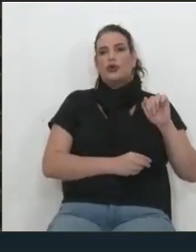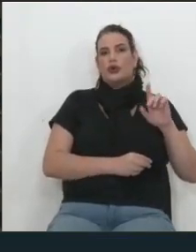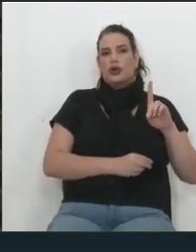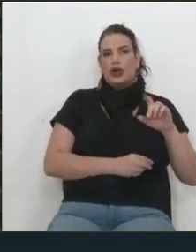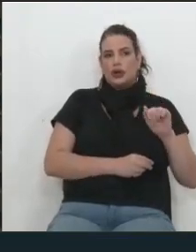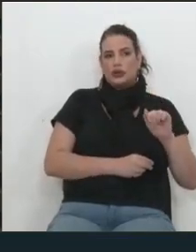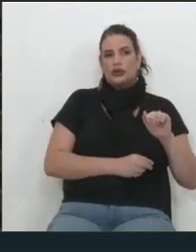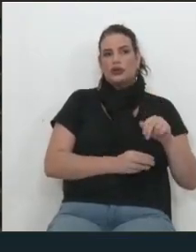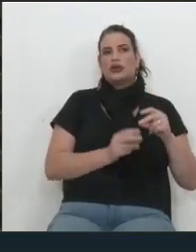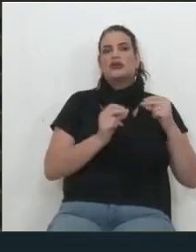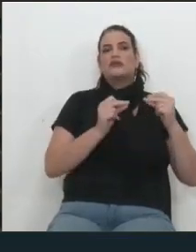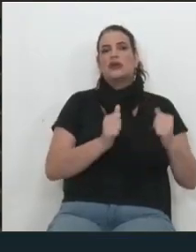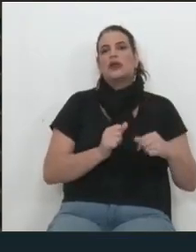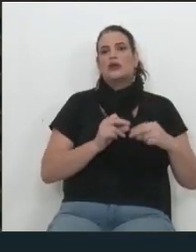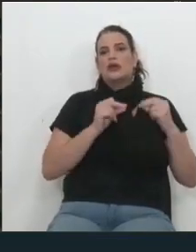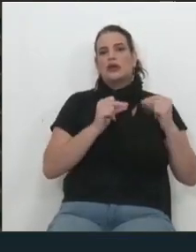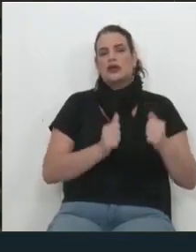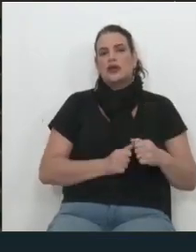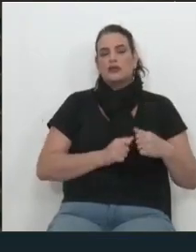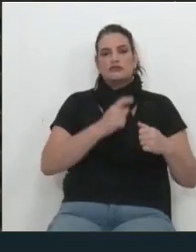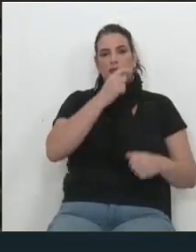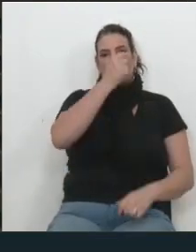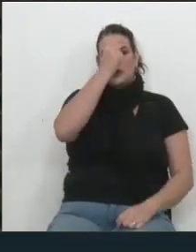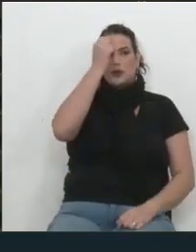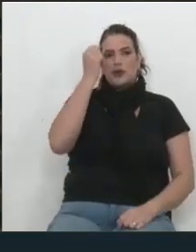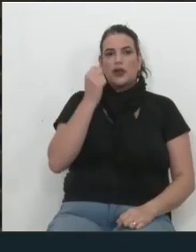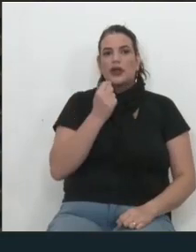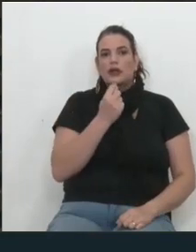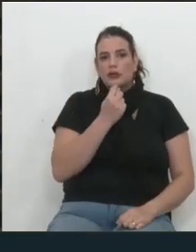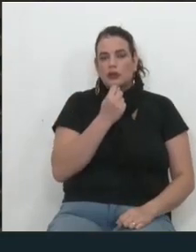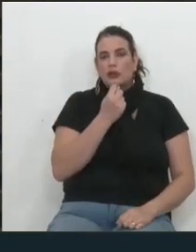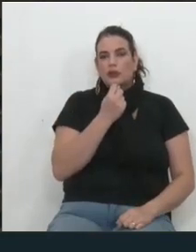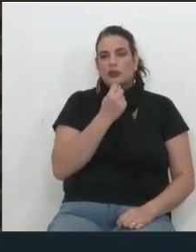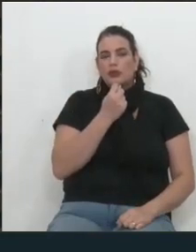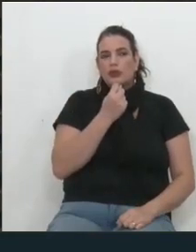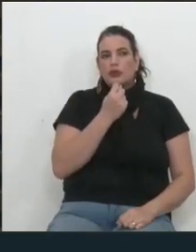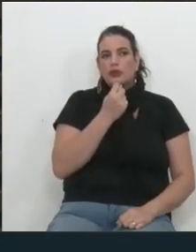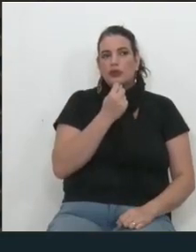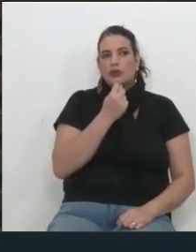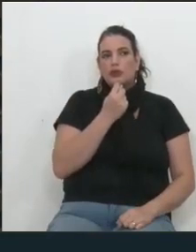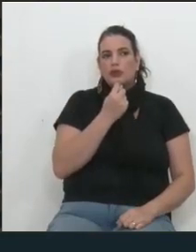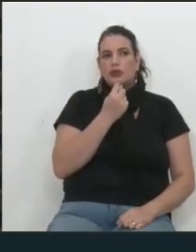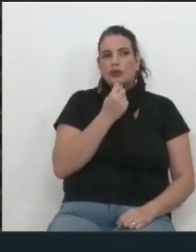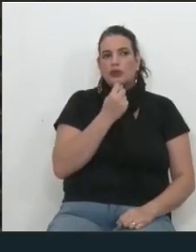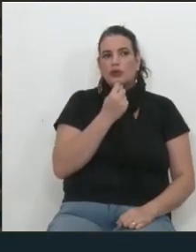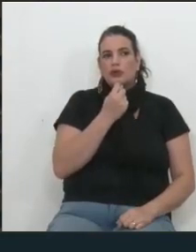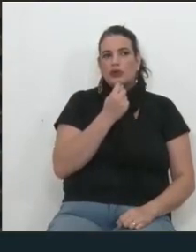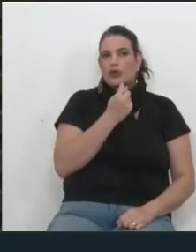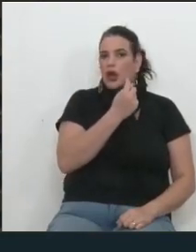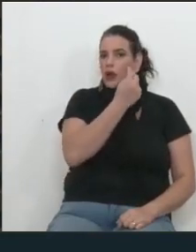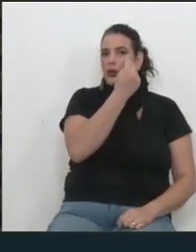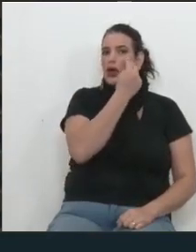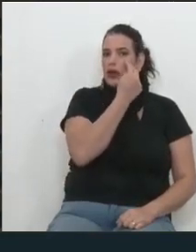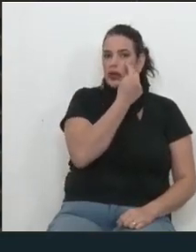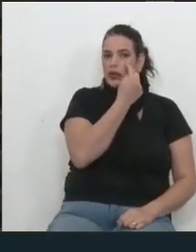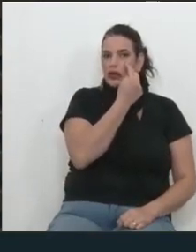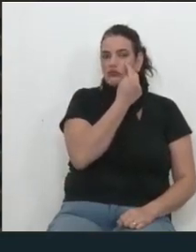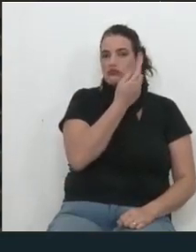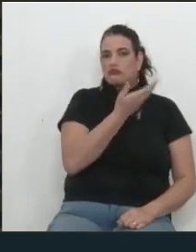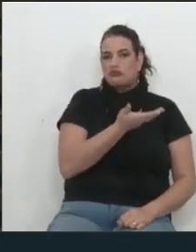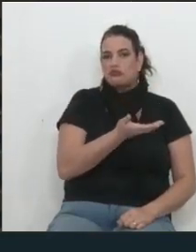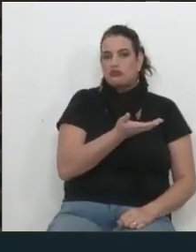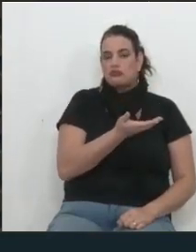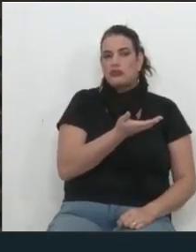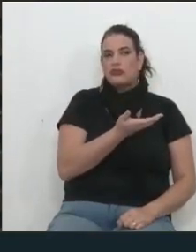E tem vezes que fica de meia, de 30 minutos a 40 minutos. Então,